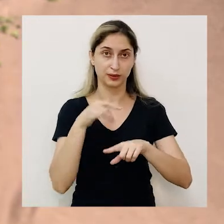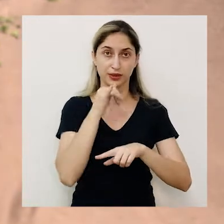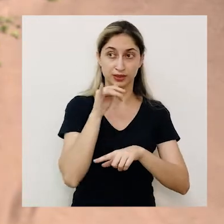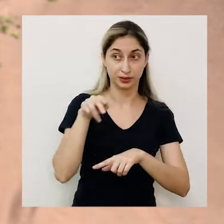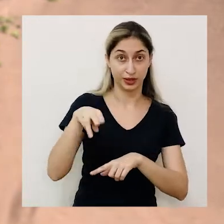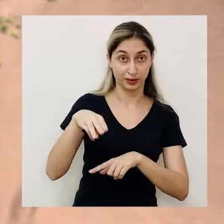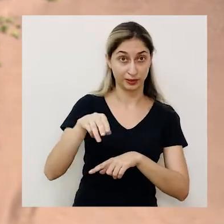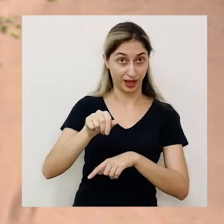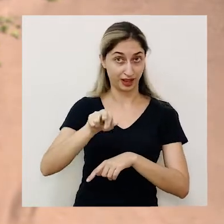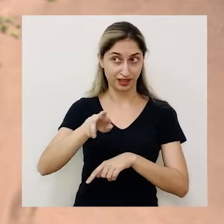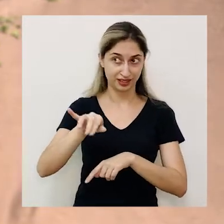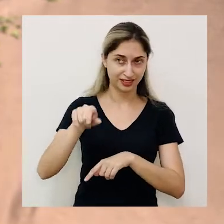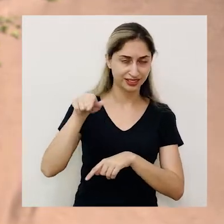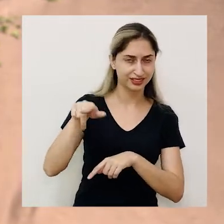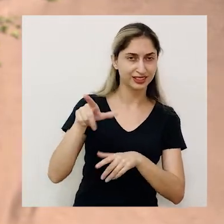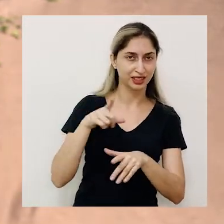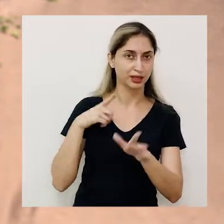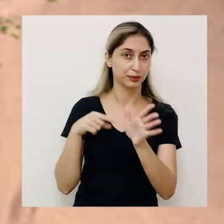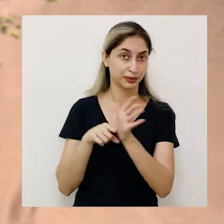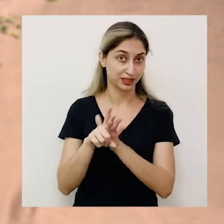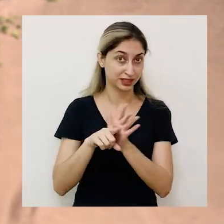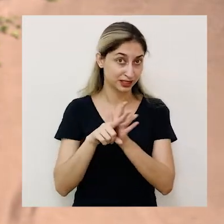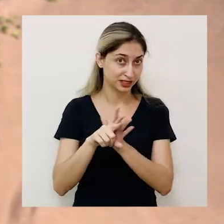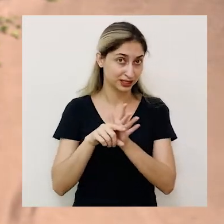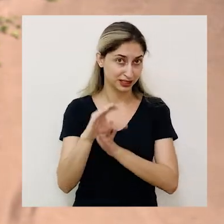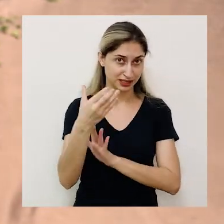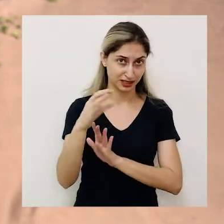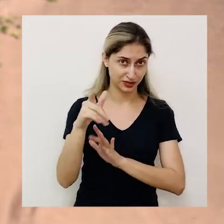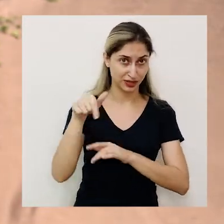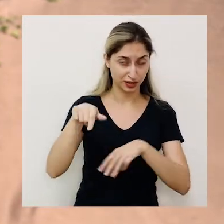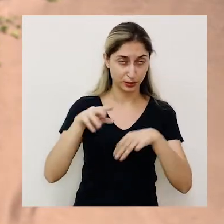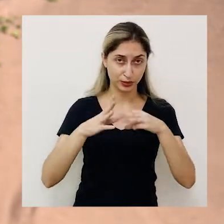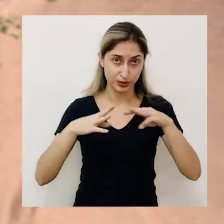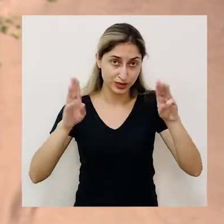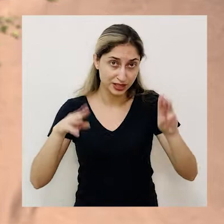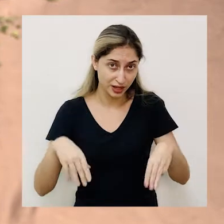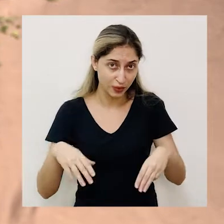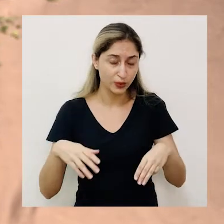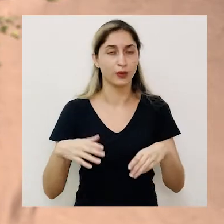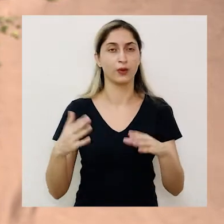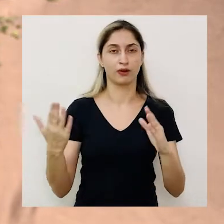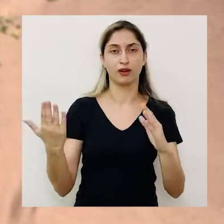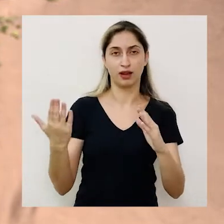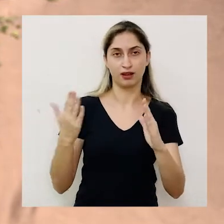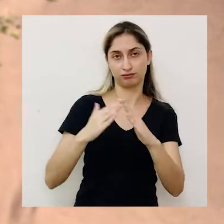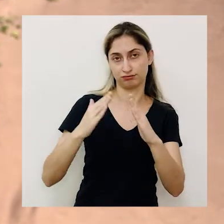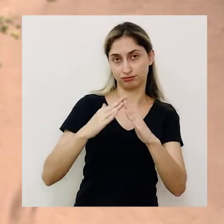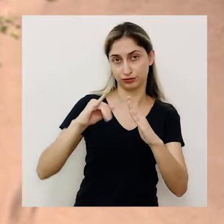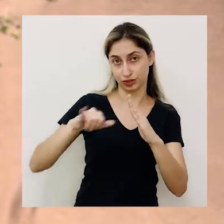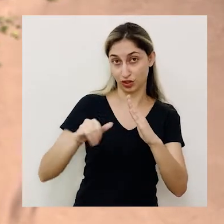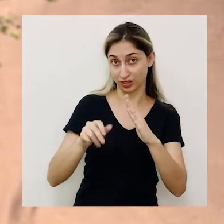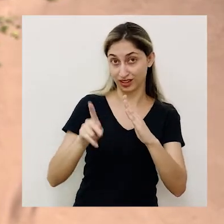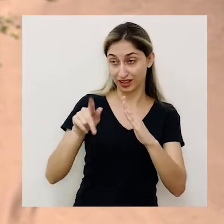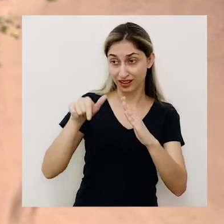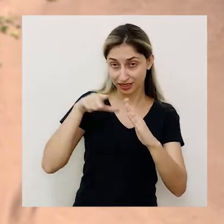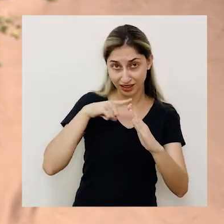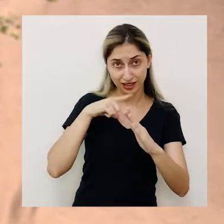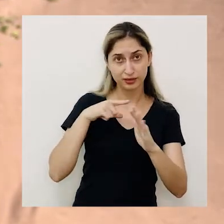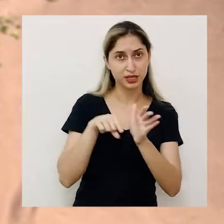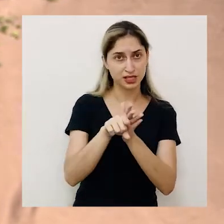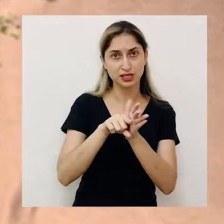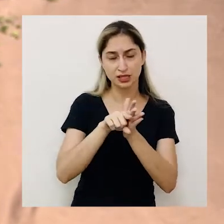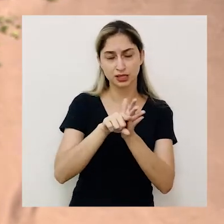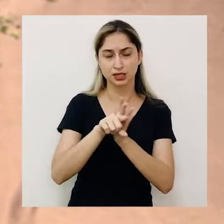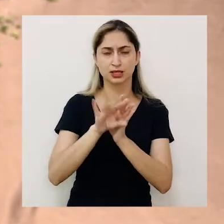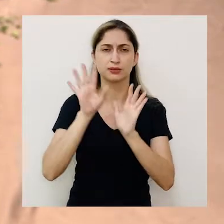uma pesquisa científica, o Museu Casa Kubitschek tem uma pesquisa científica, das espécies aqui presentes no